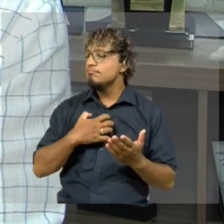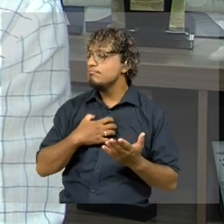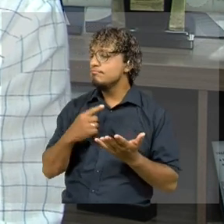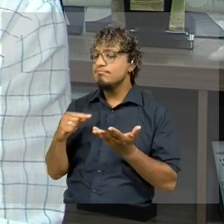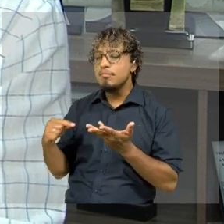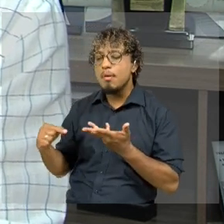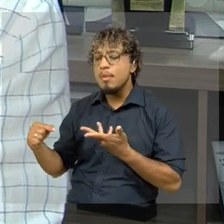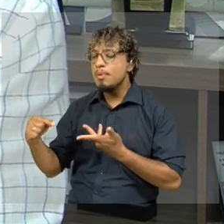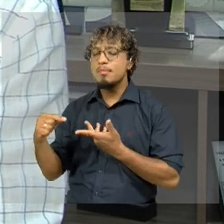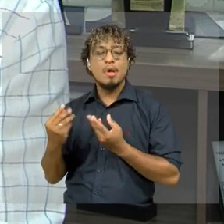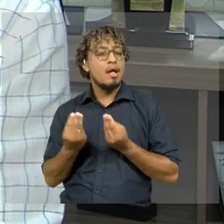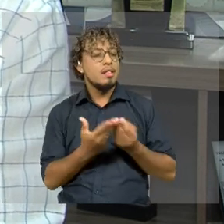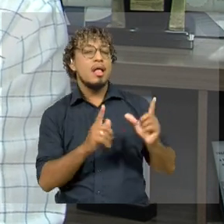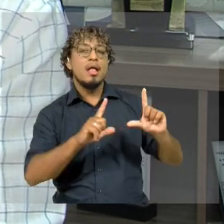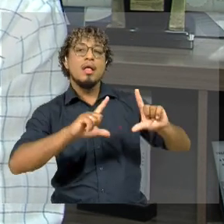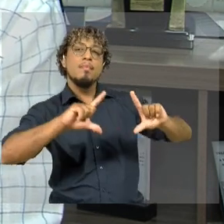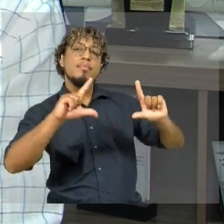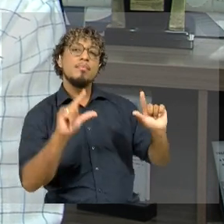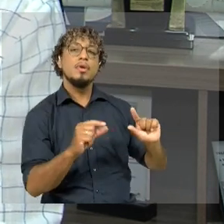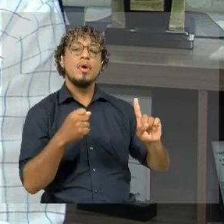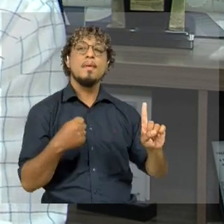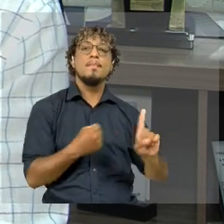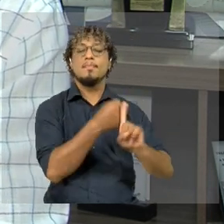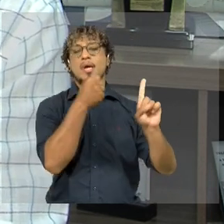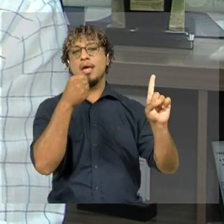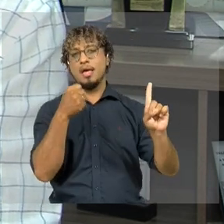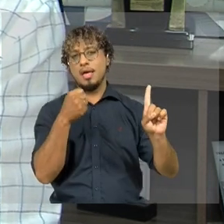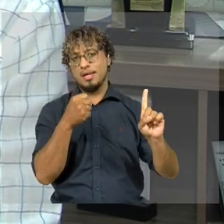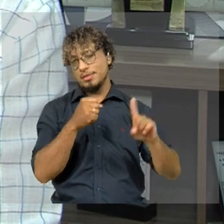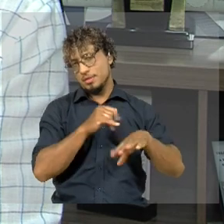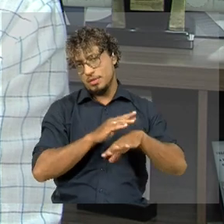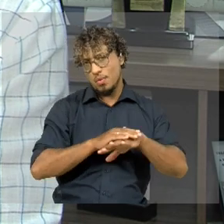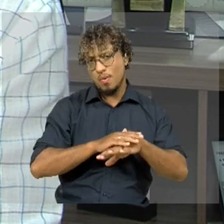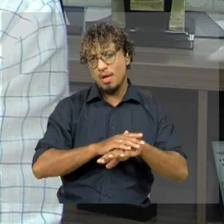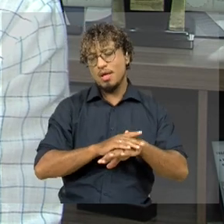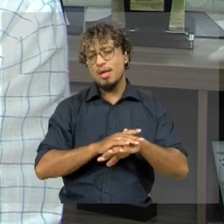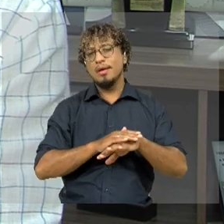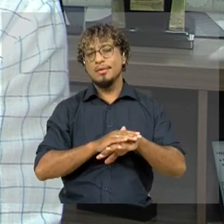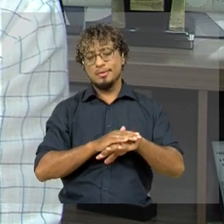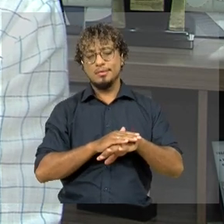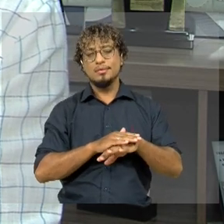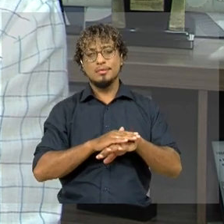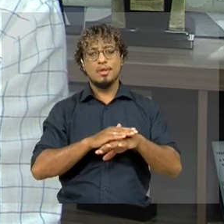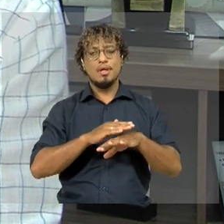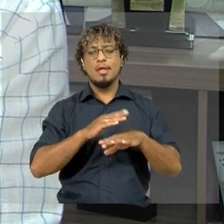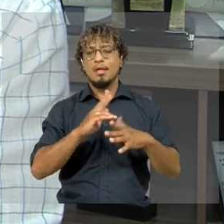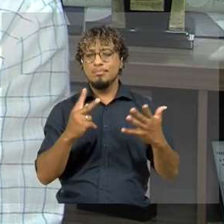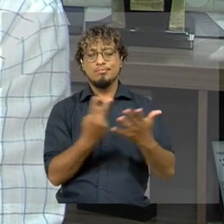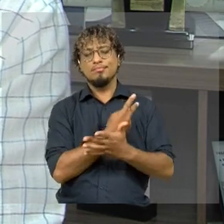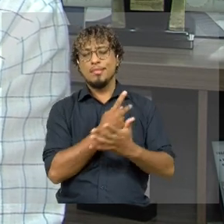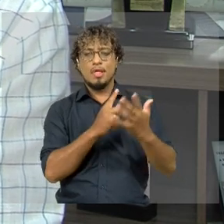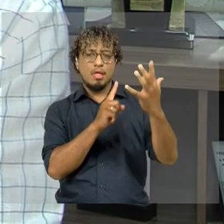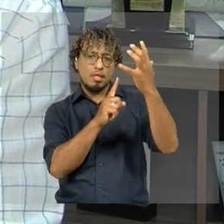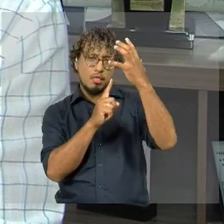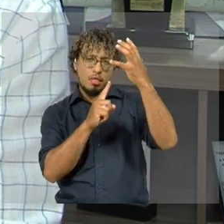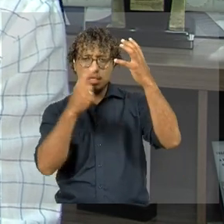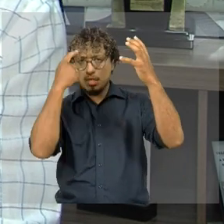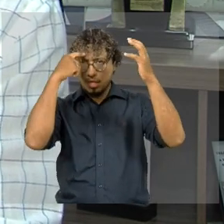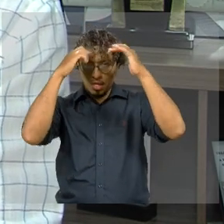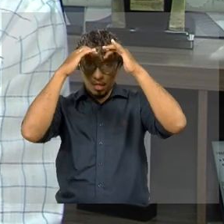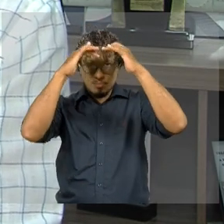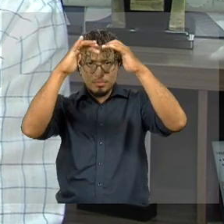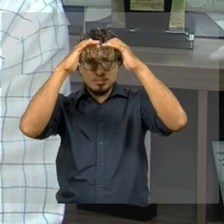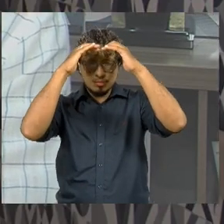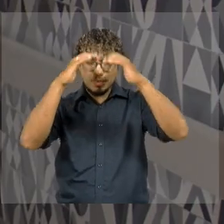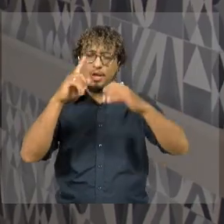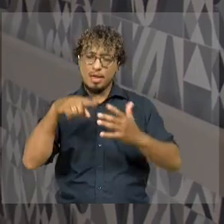de minimizar o impacto que as patologias trazem no psicológico das pessoas, é dever